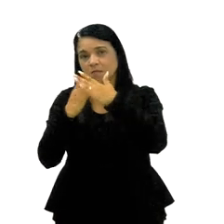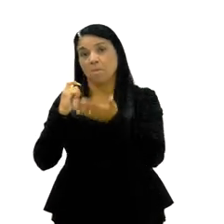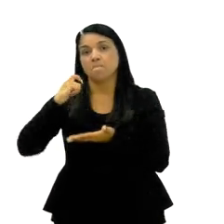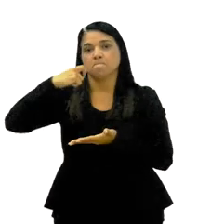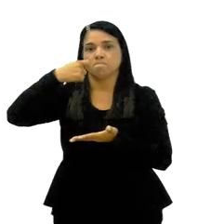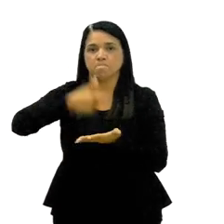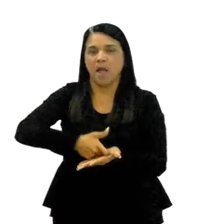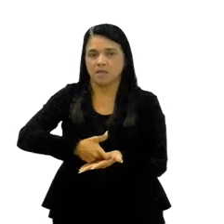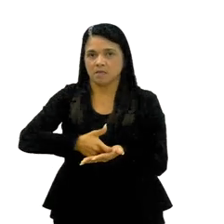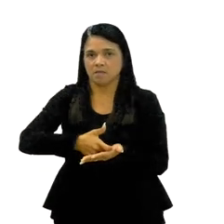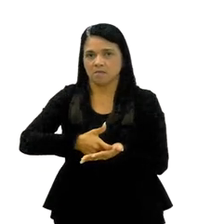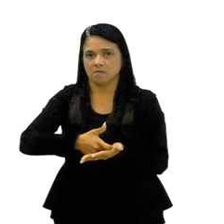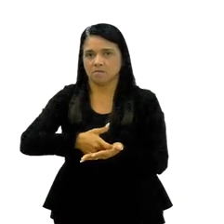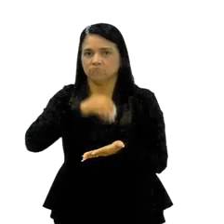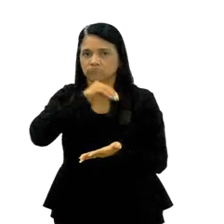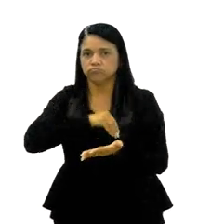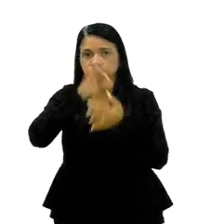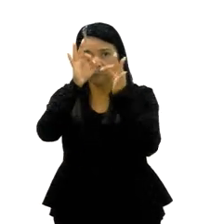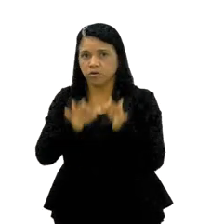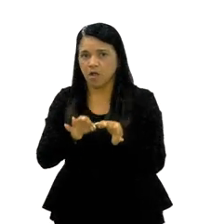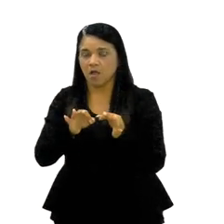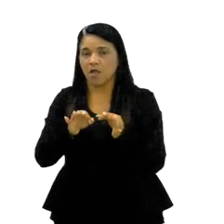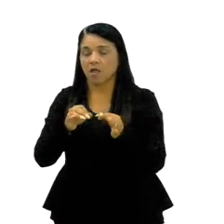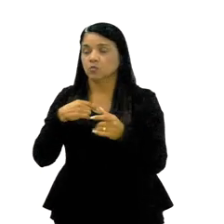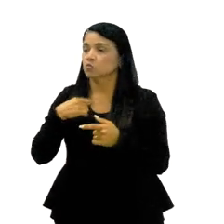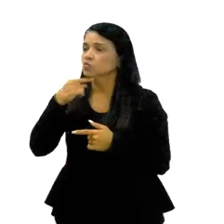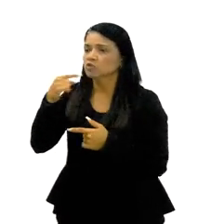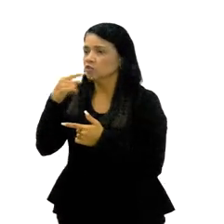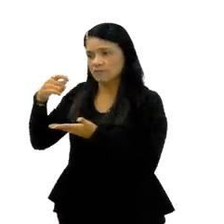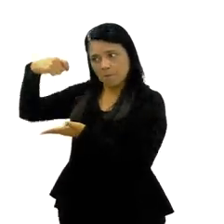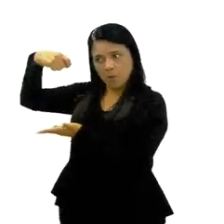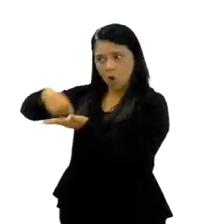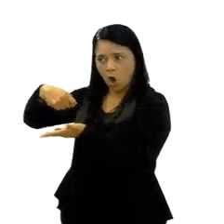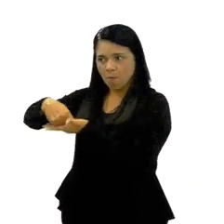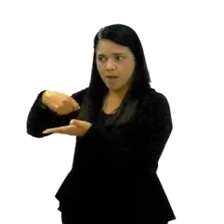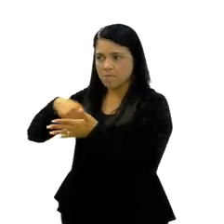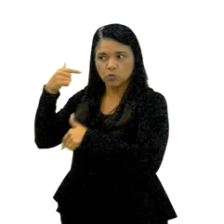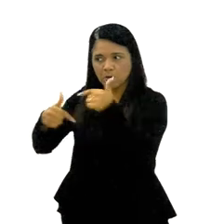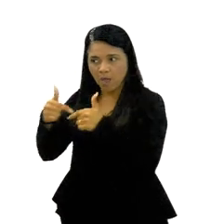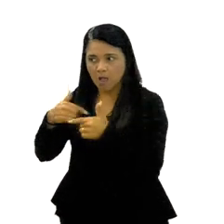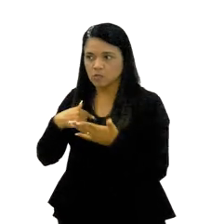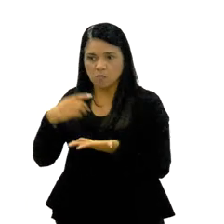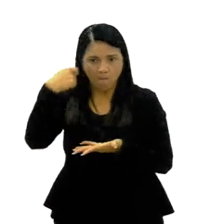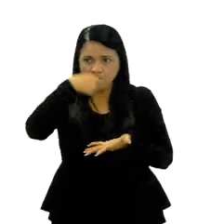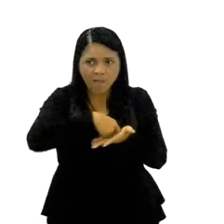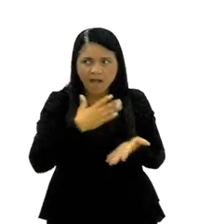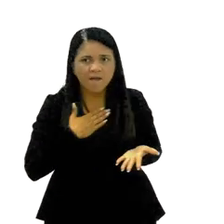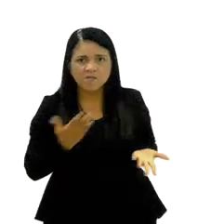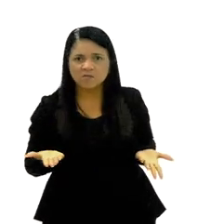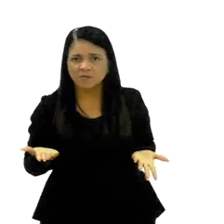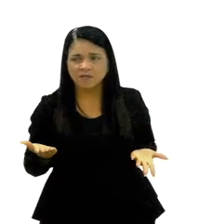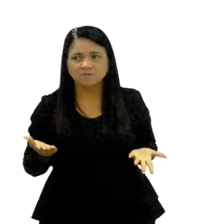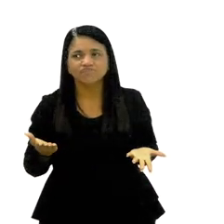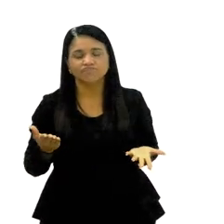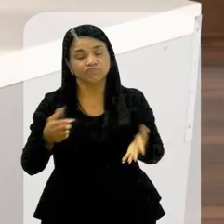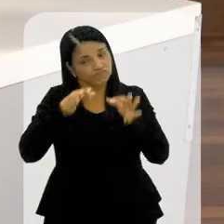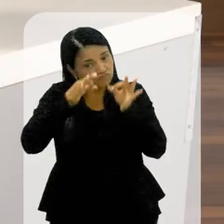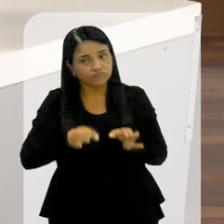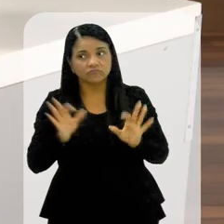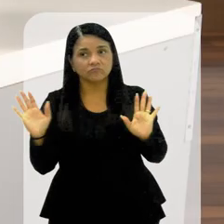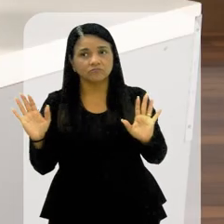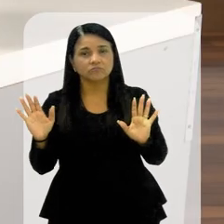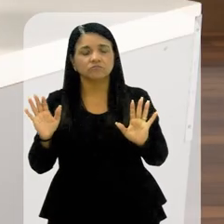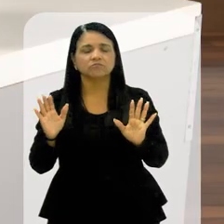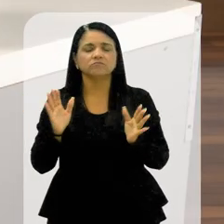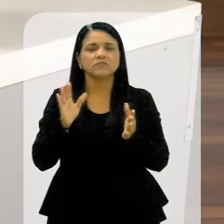que a empresa me pague. Eu não admito você me cobrar um bom trabalho e não me pagar por aquilo. Que é o correto, É o né?